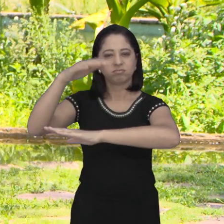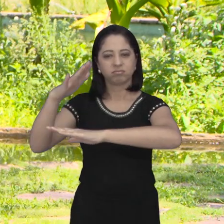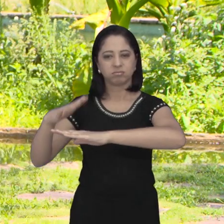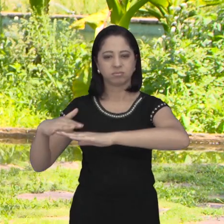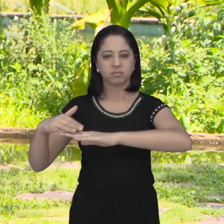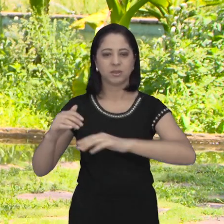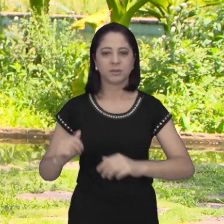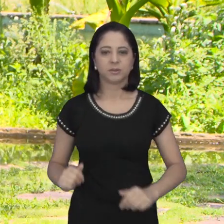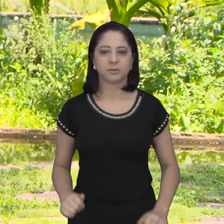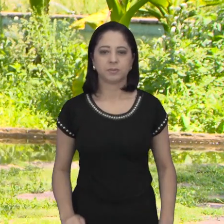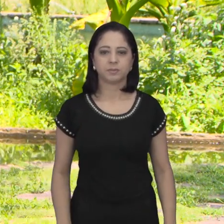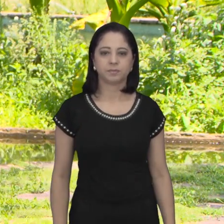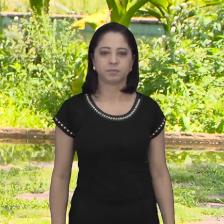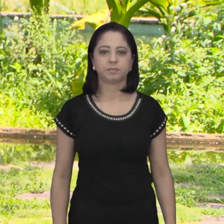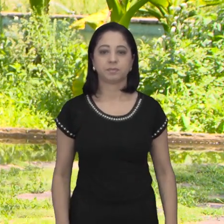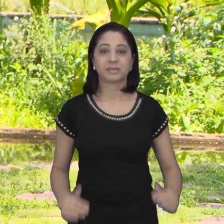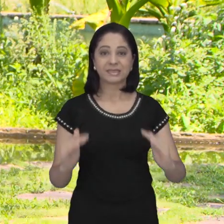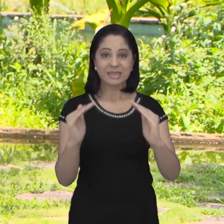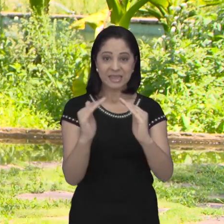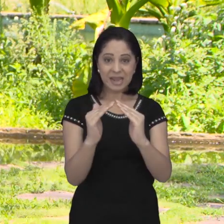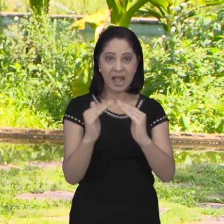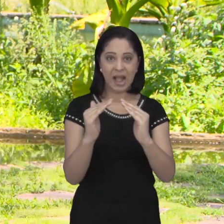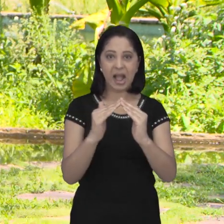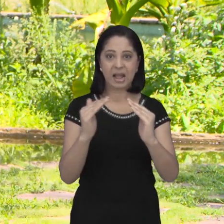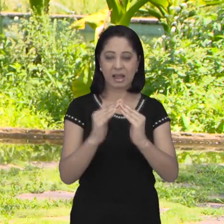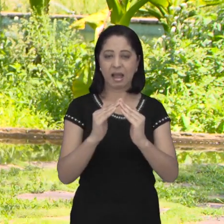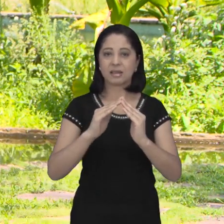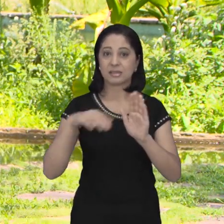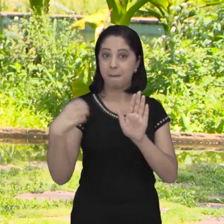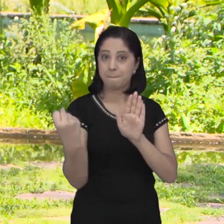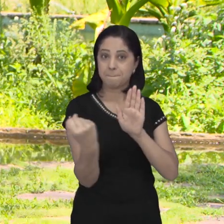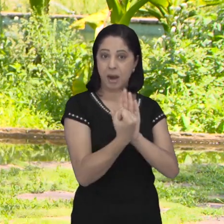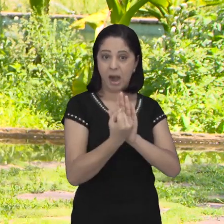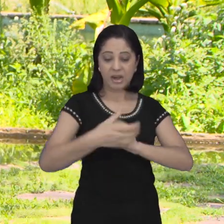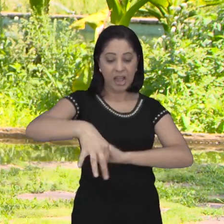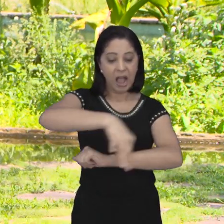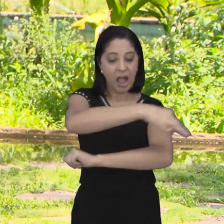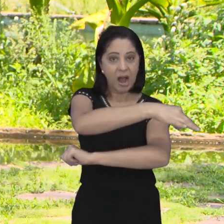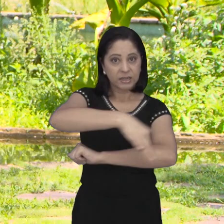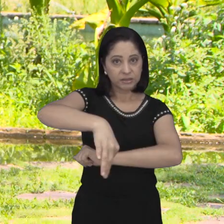Clemente, isso aqui vai ficar com muita luz. Ele dizia: não, já ele vai ser revestido